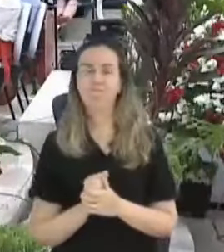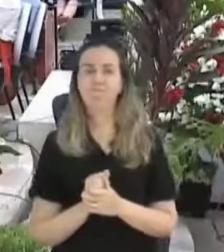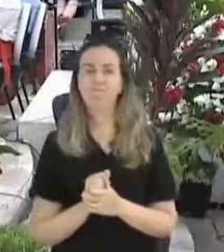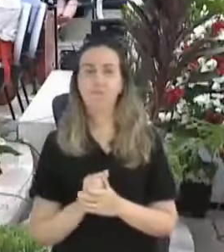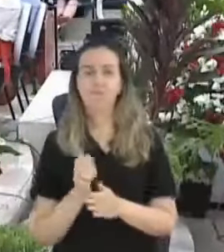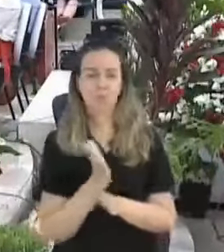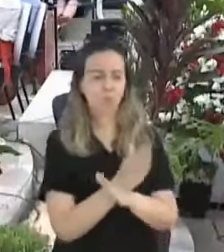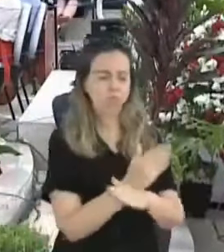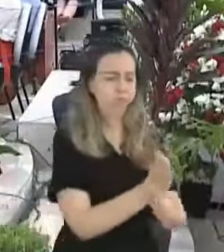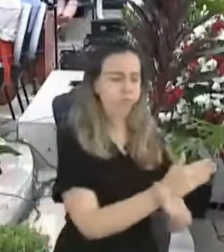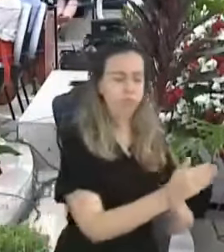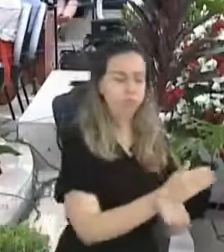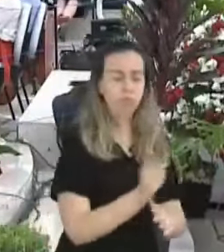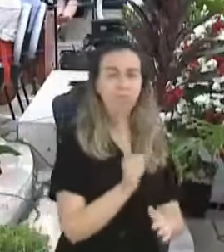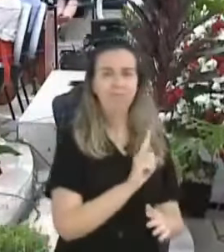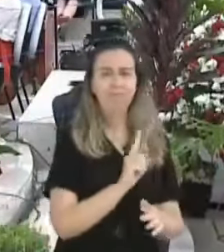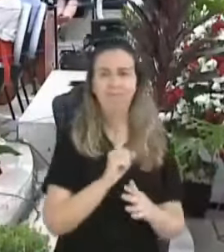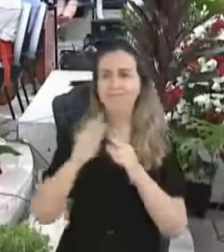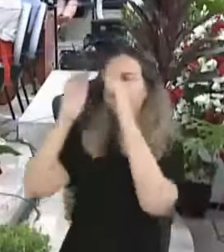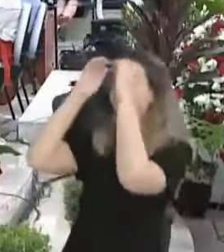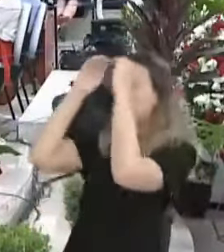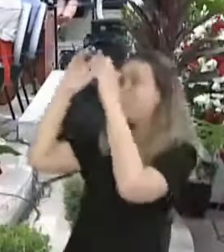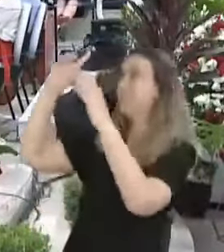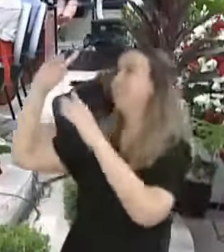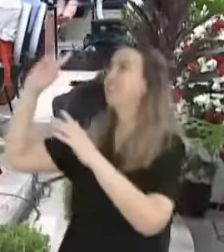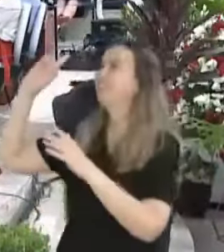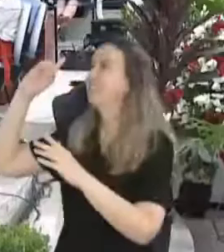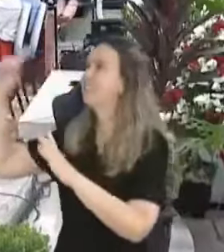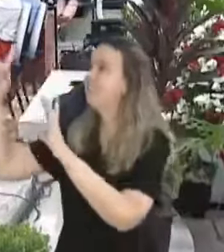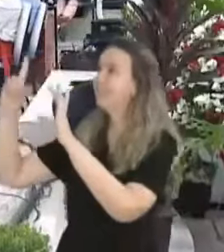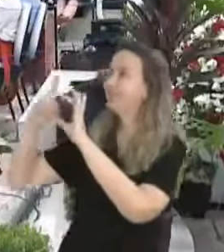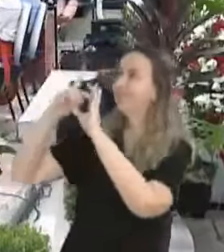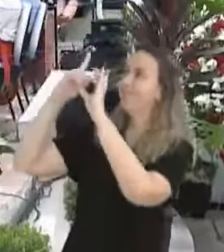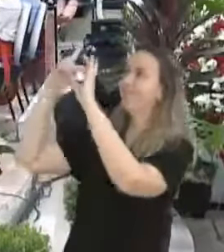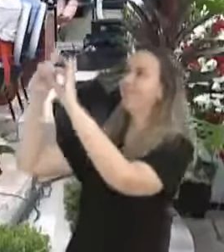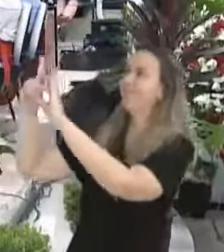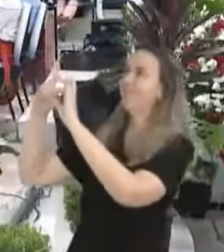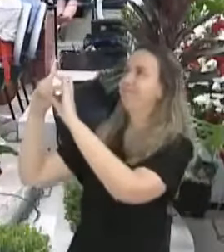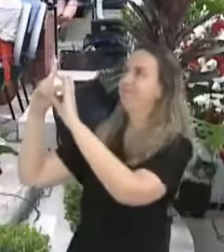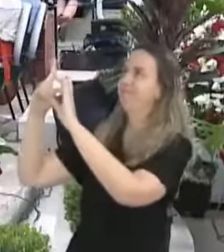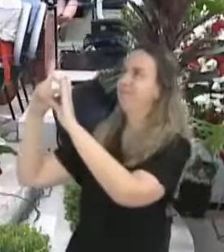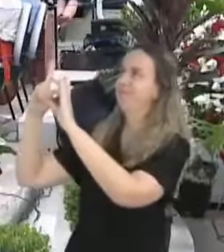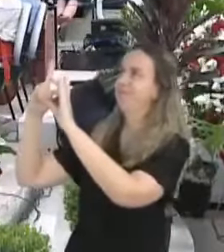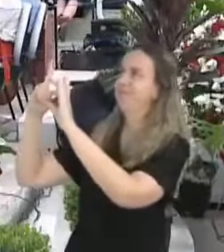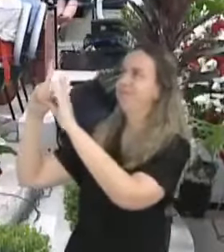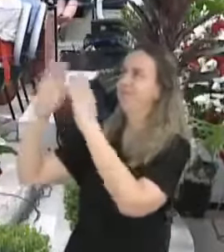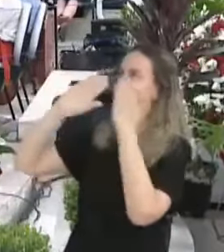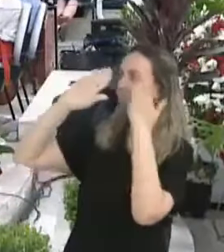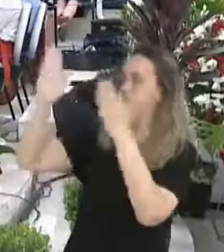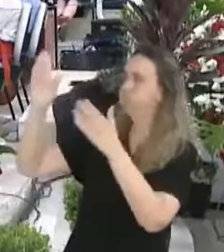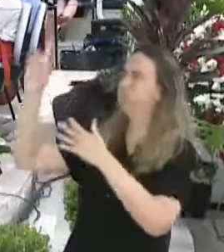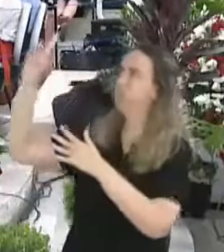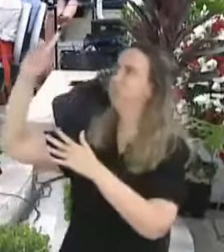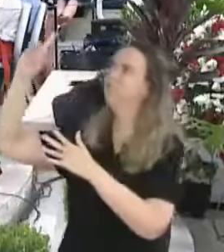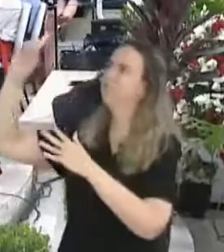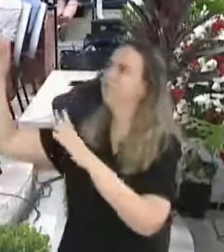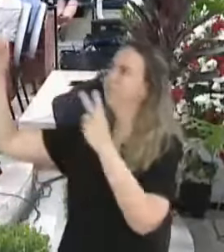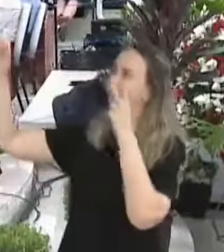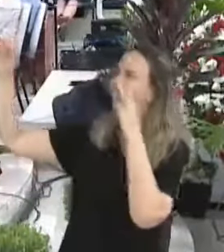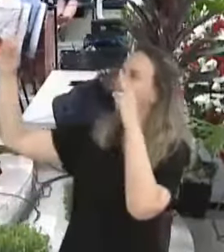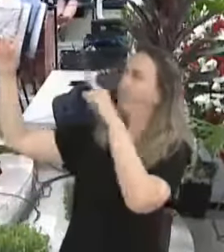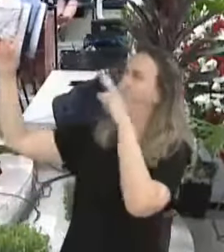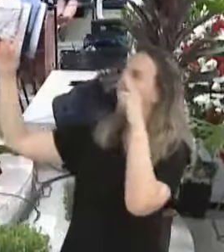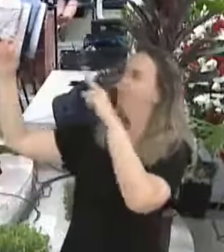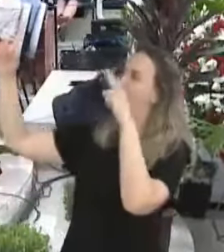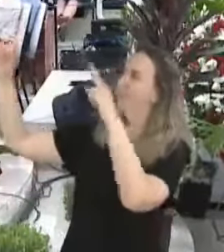vê uma placa do lado: conversão à direita ou conversão à esquerda. E quando você retorna da